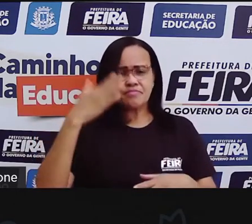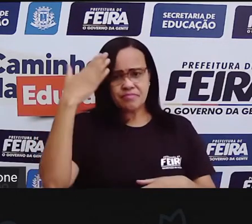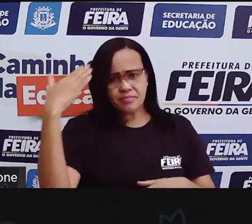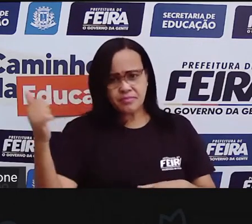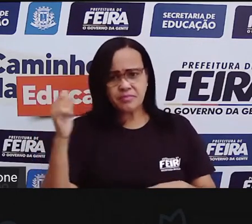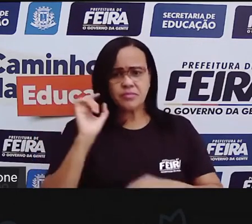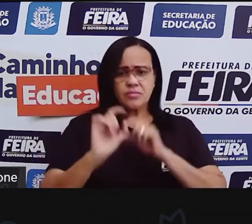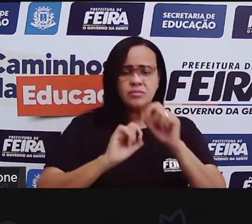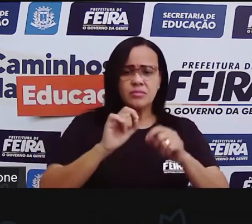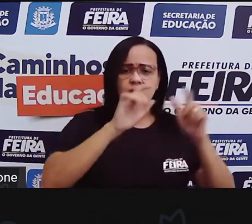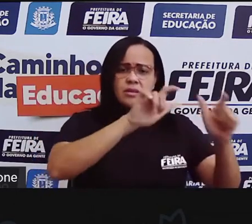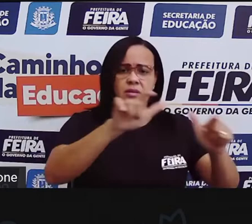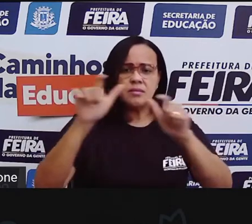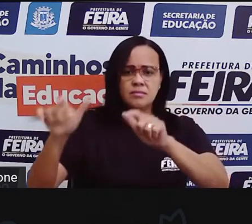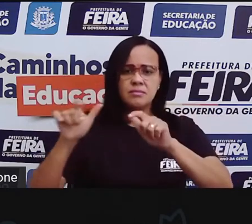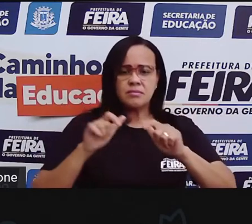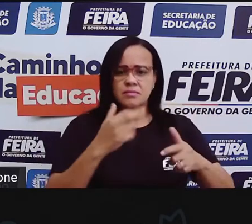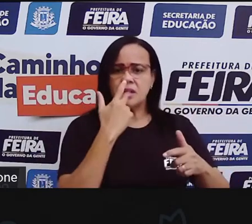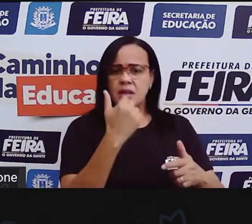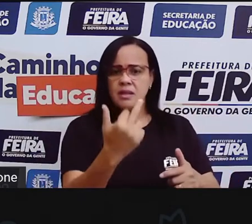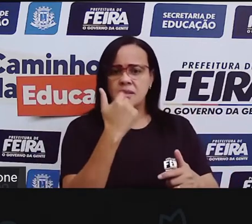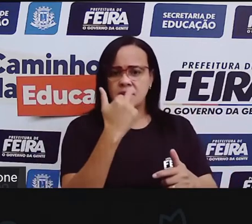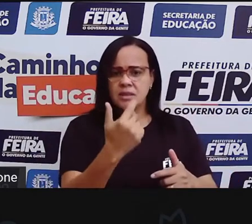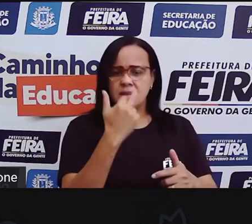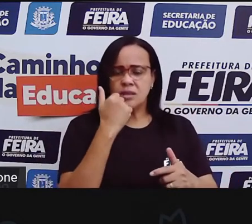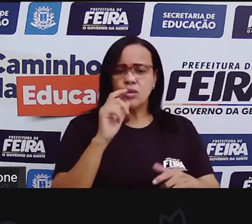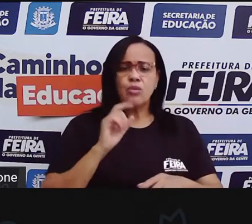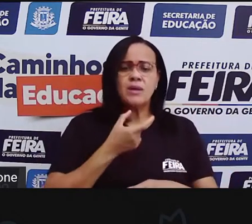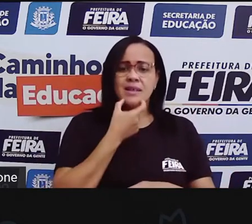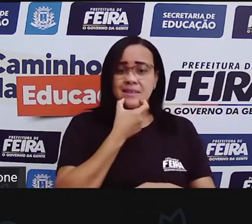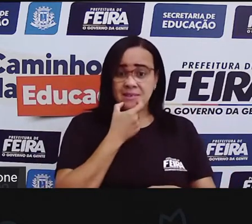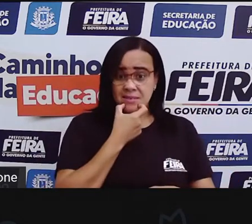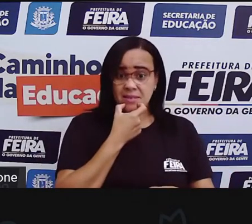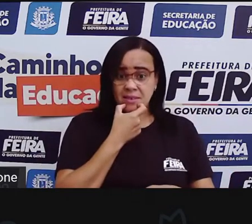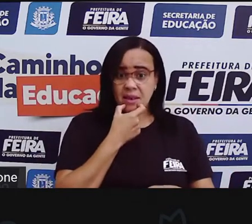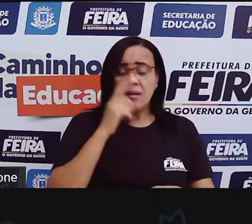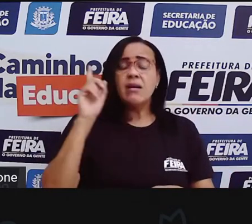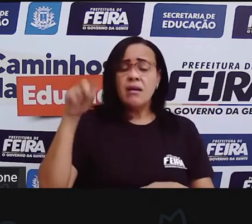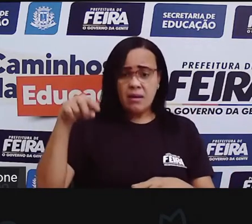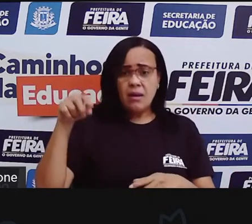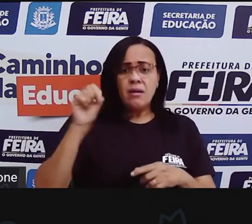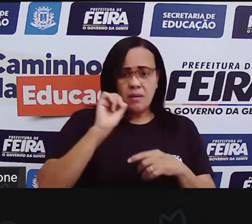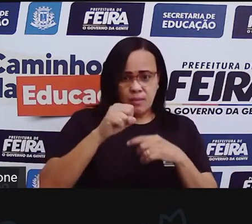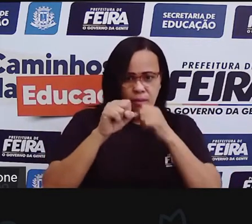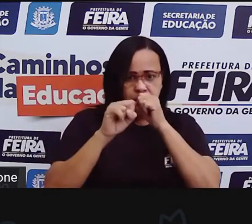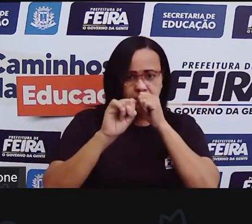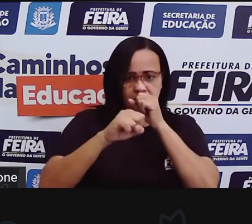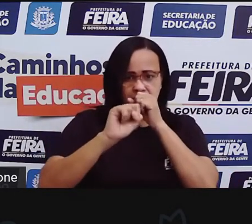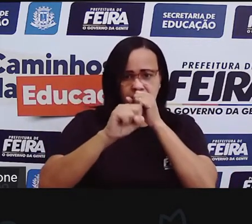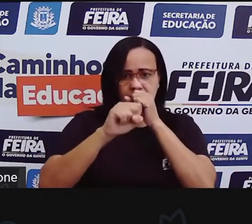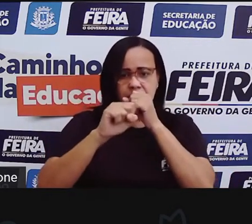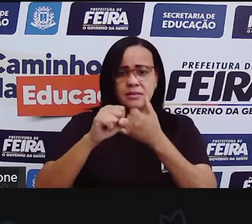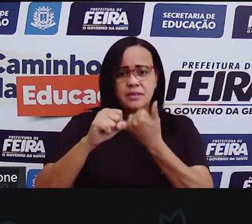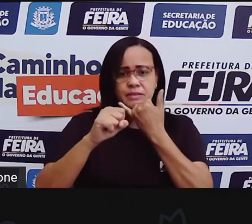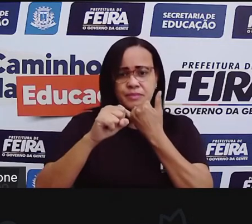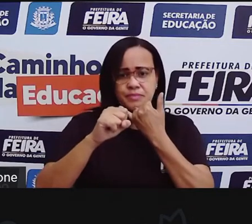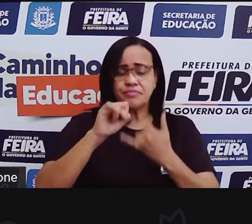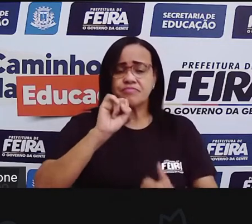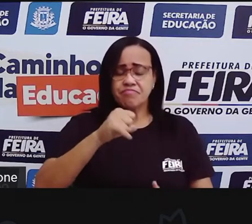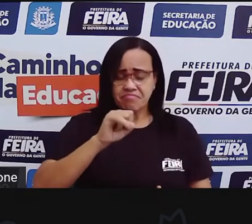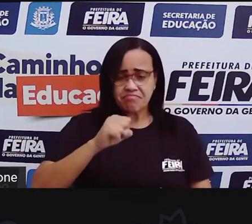tem lugares que falam uma língua chamada inglês? Isso mesmo, quer dizer então que vocês já conhecem